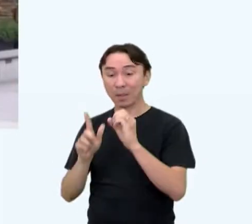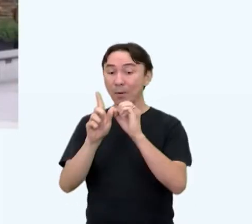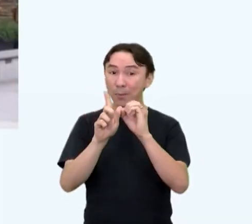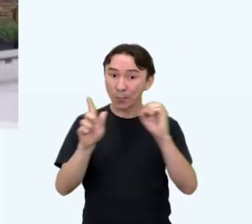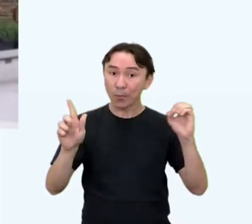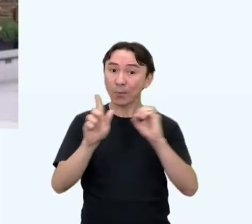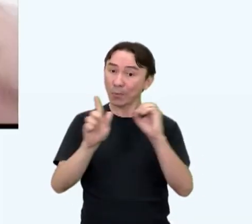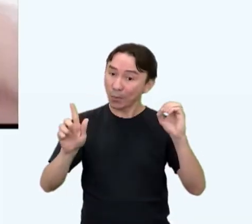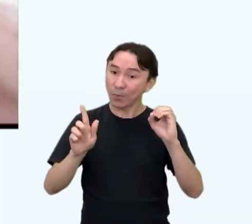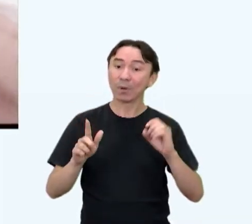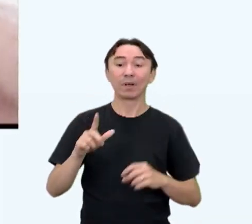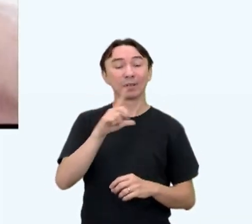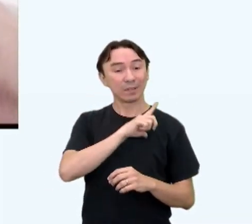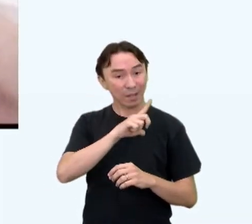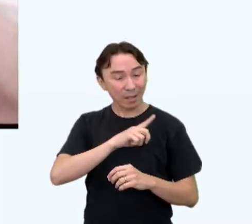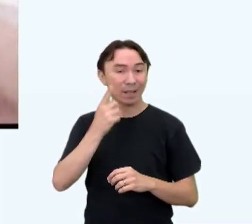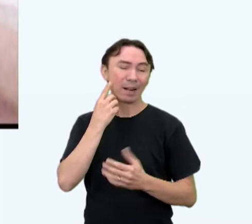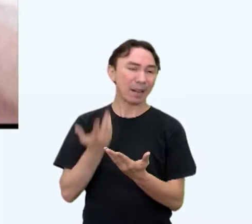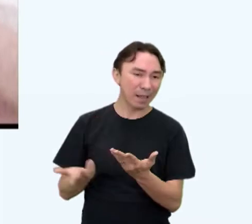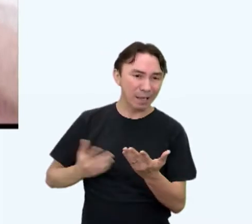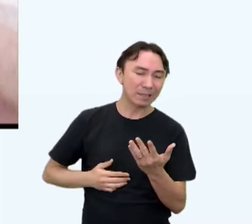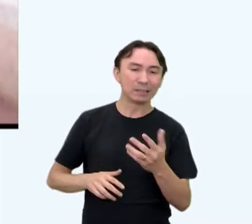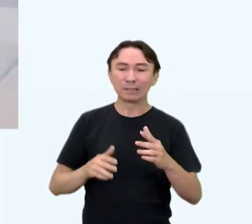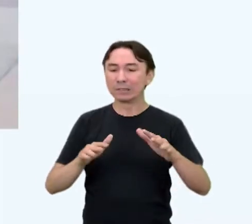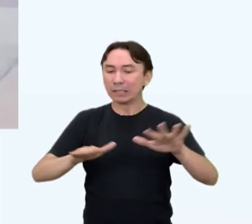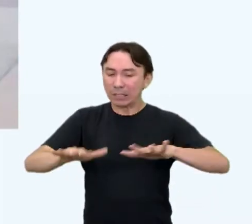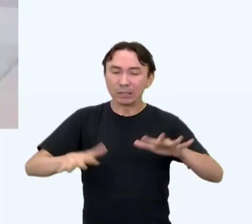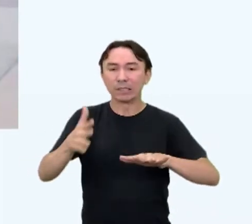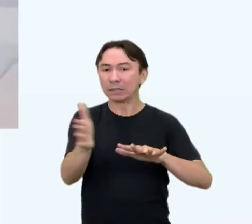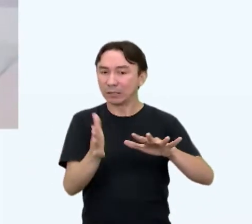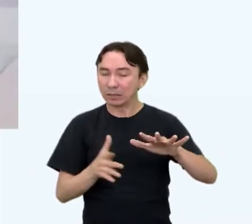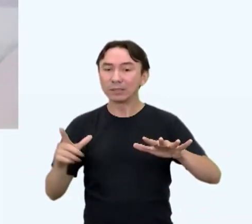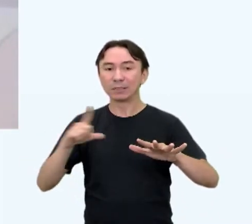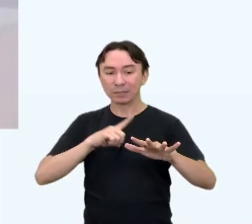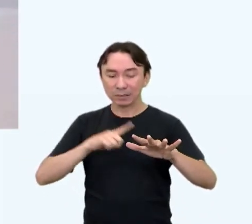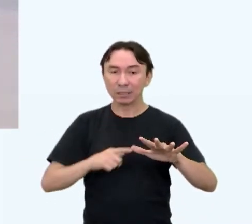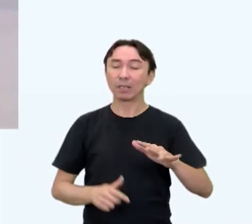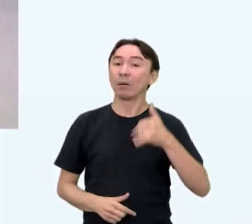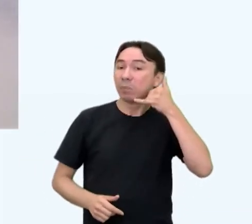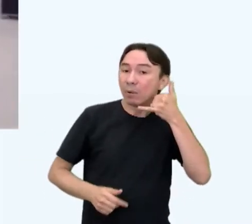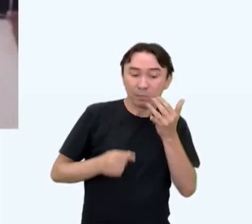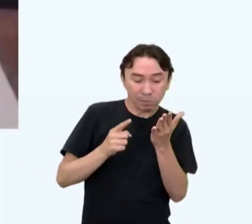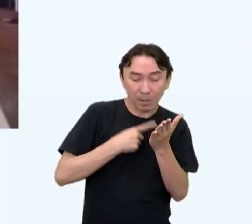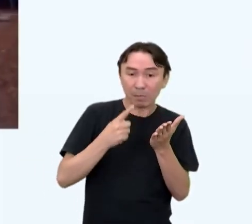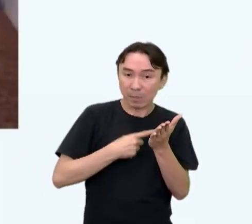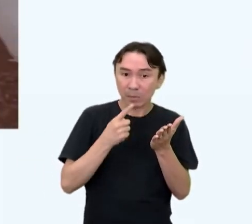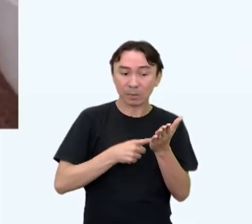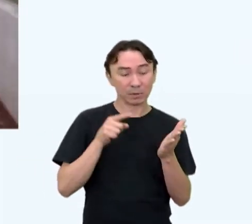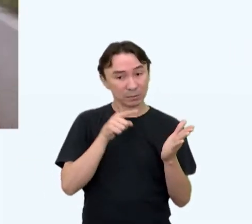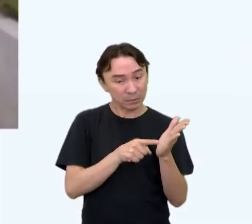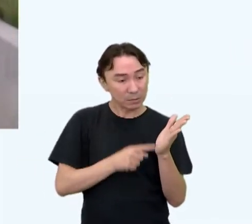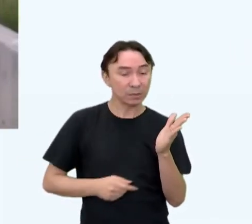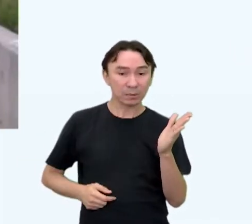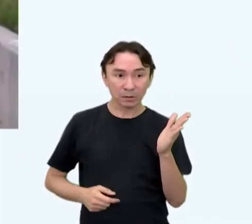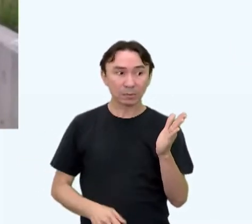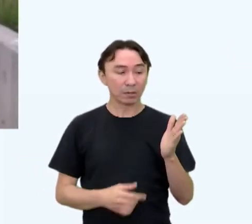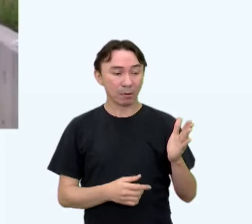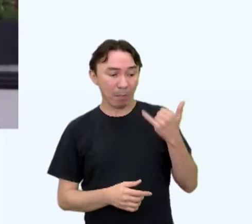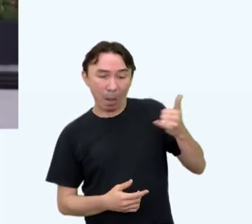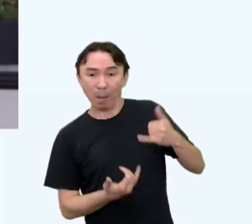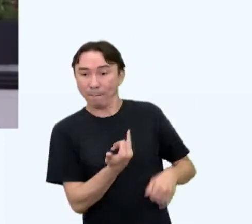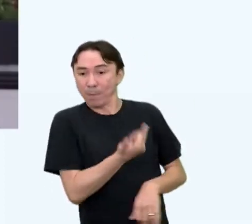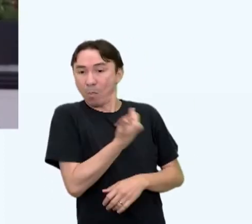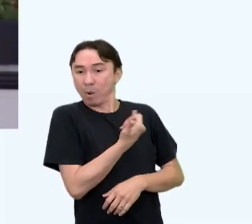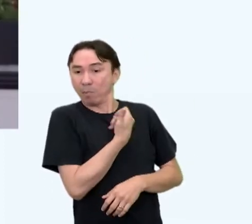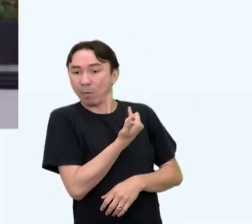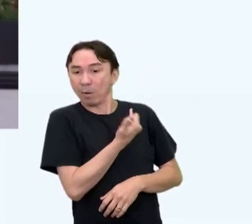monitorar terremotos através dos acelerômetros de smartphones. Os primeiros alertas através dessa tecnologia já